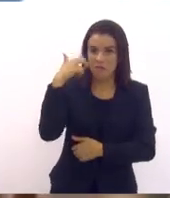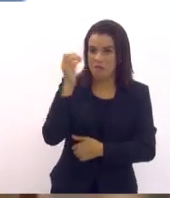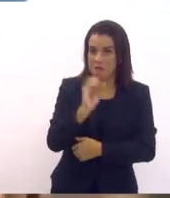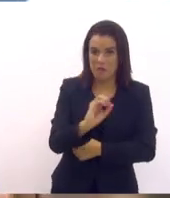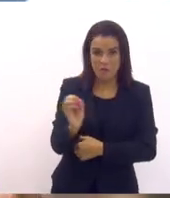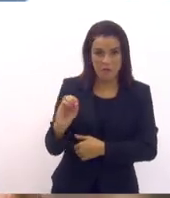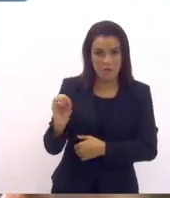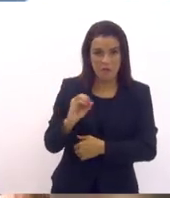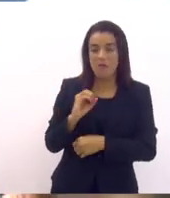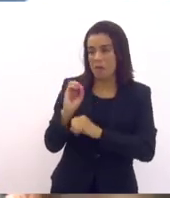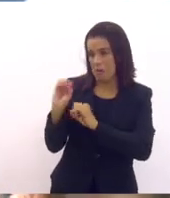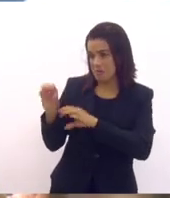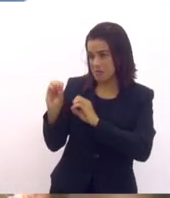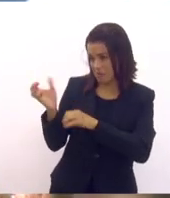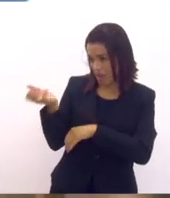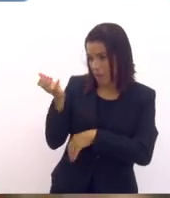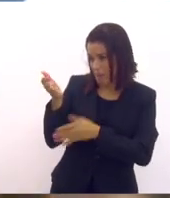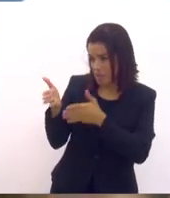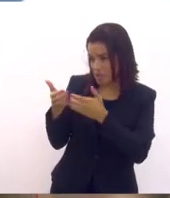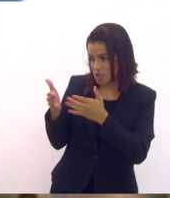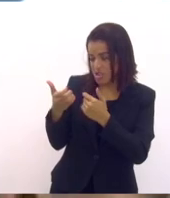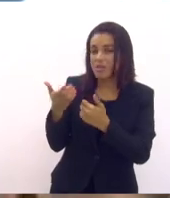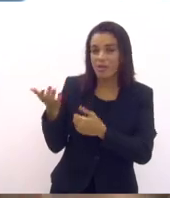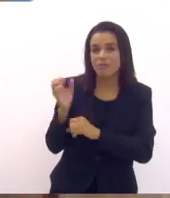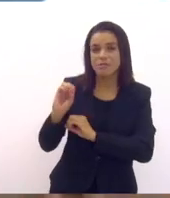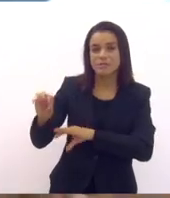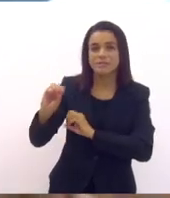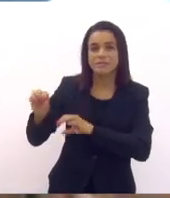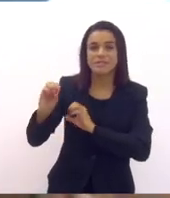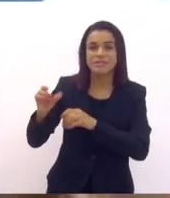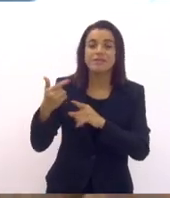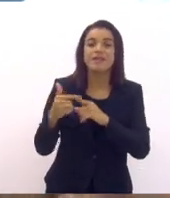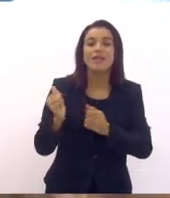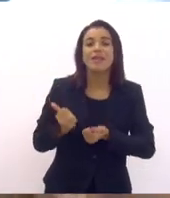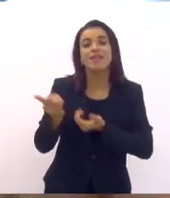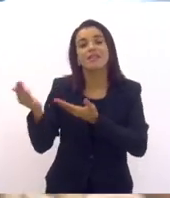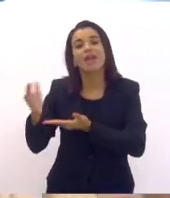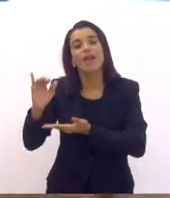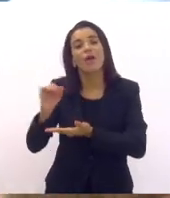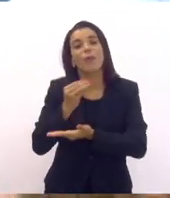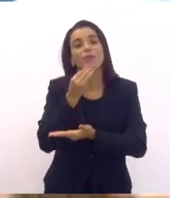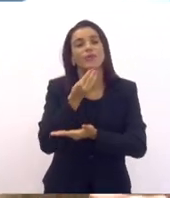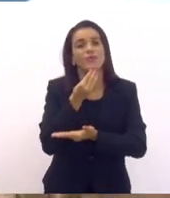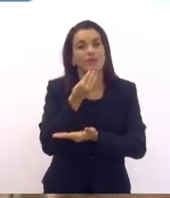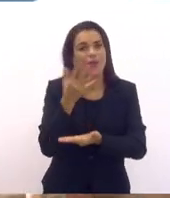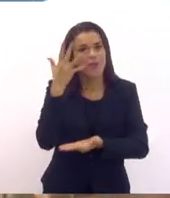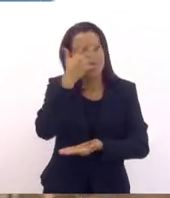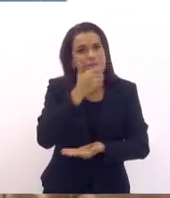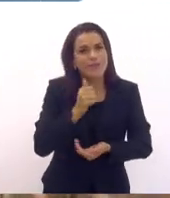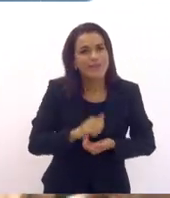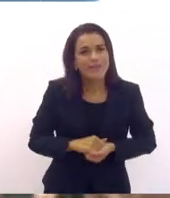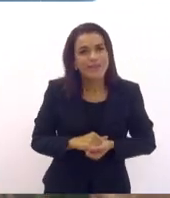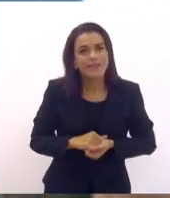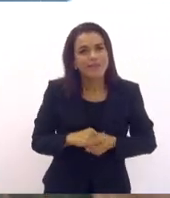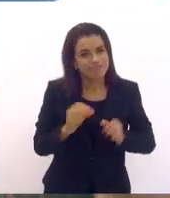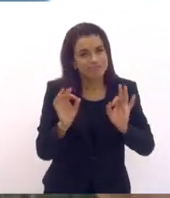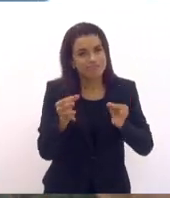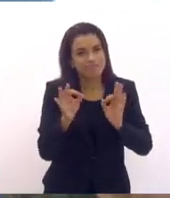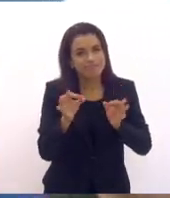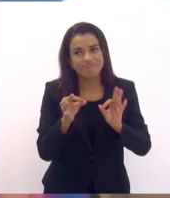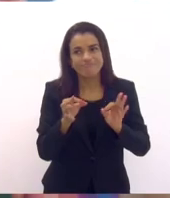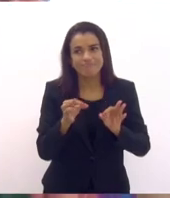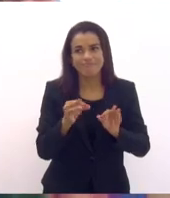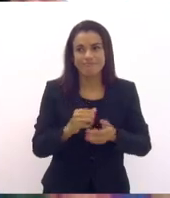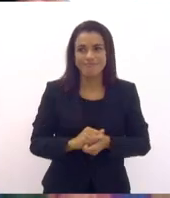ensina todo mundo que queira aprender a pedir porque dá ao outro a oportunidade de dar olha que coisa bonita não é